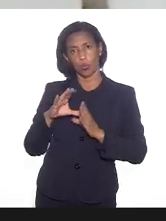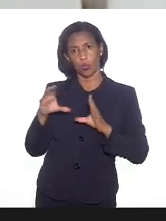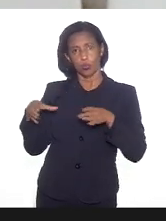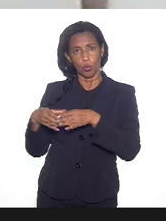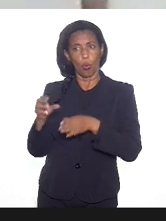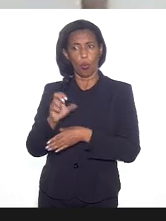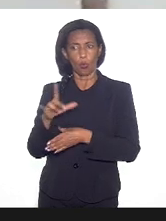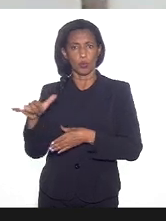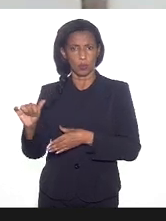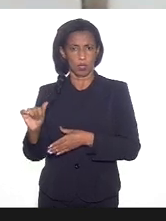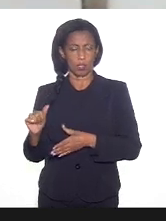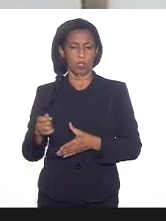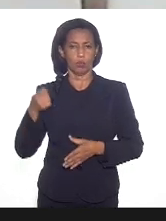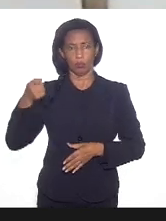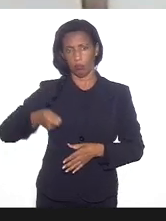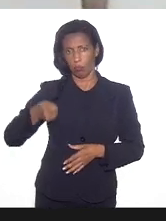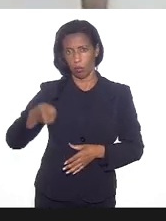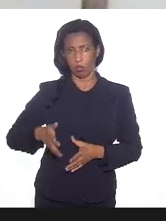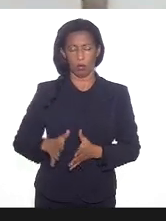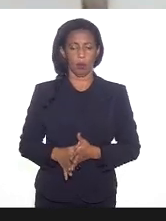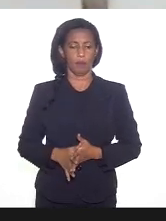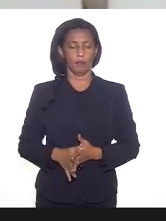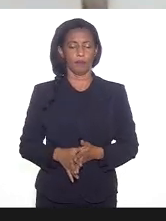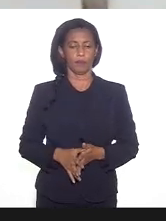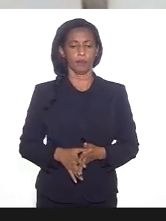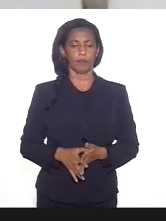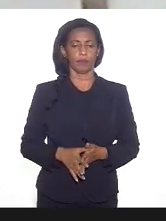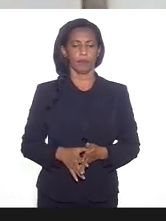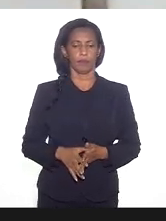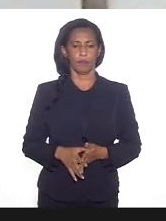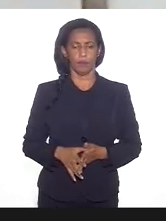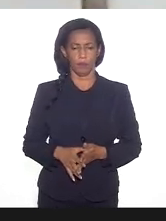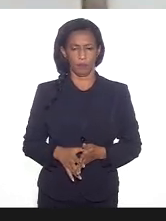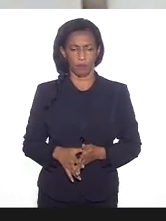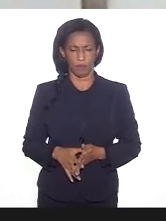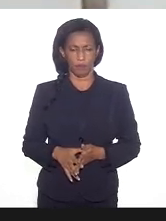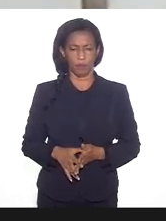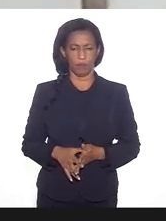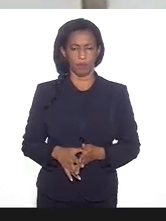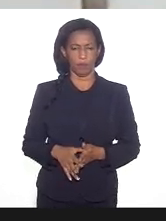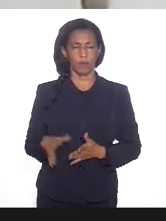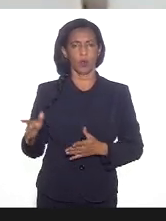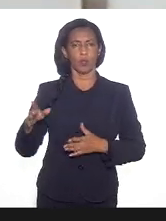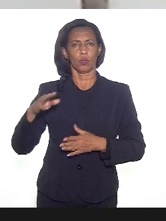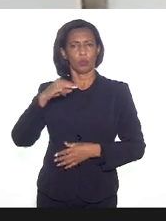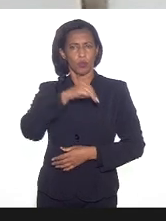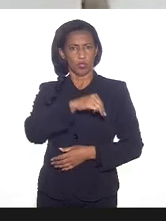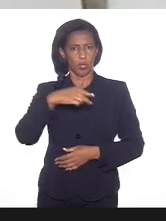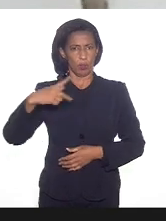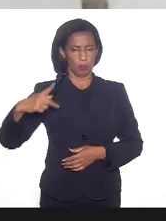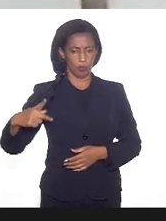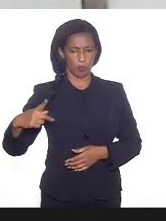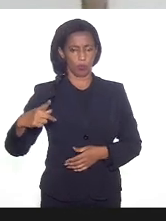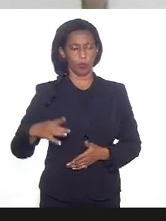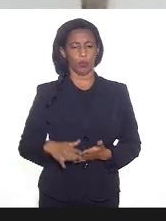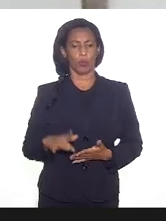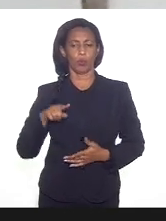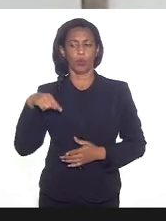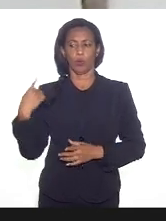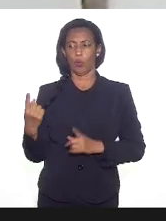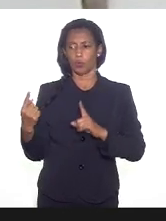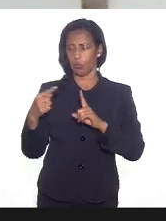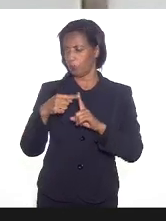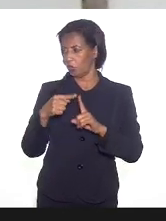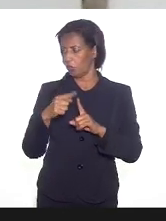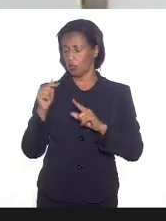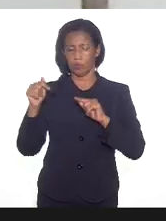Tribunal de Contas, seja em nome dos promotores, procuradores do Ministério Público. Nosso objetivo aqui é